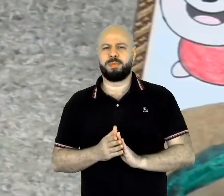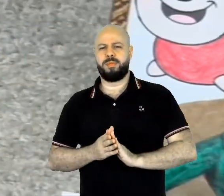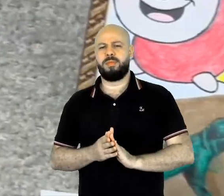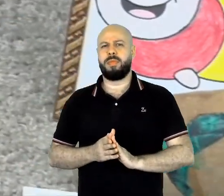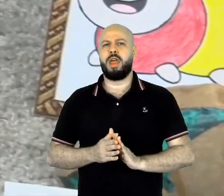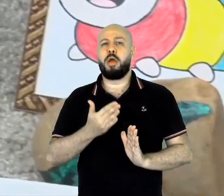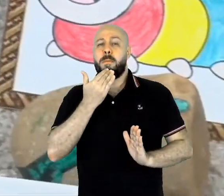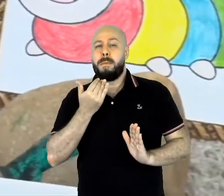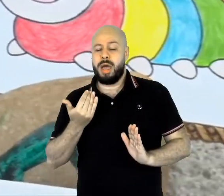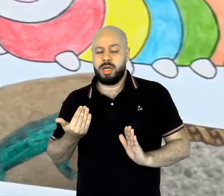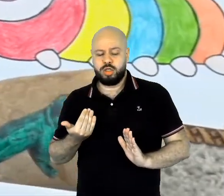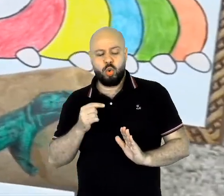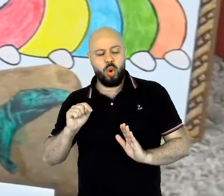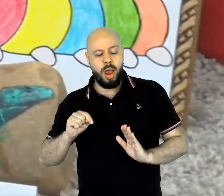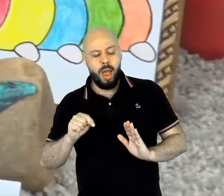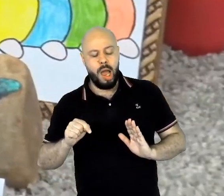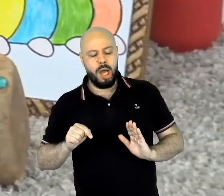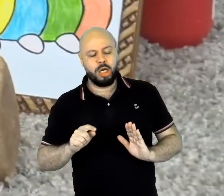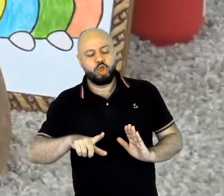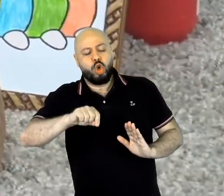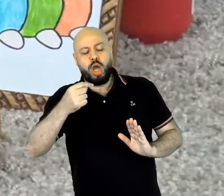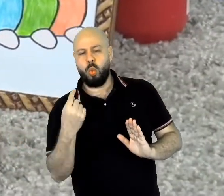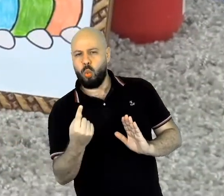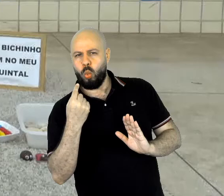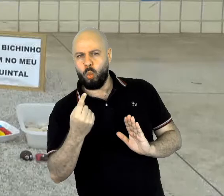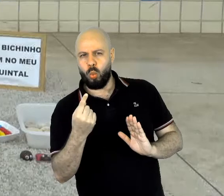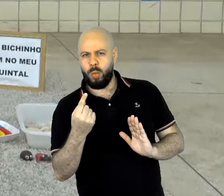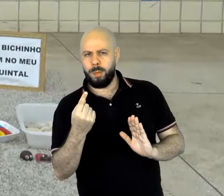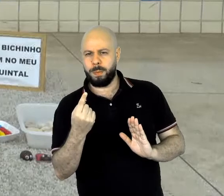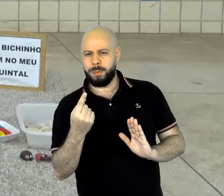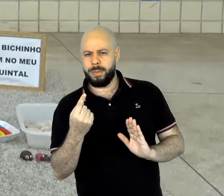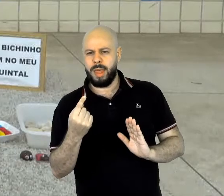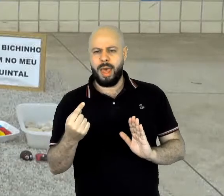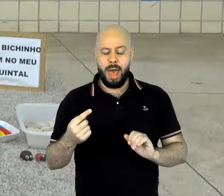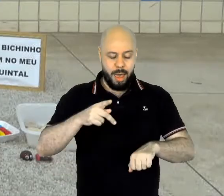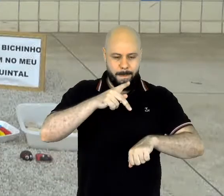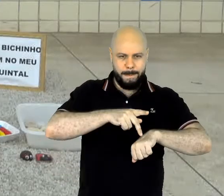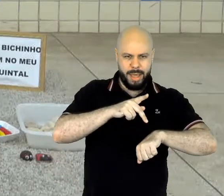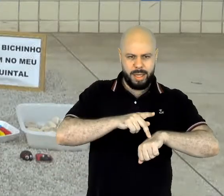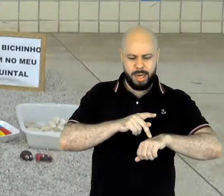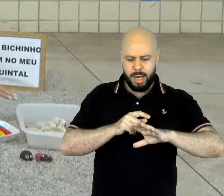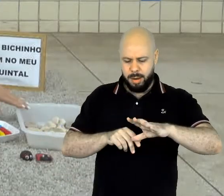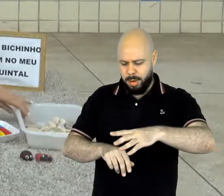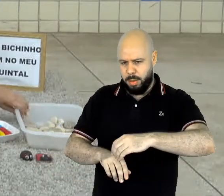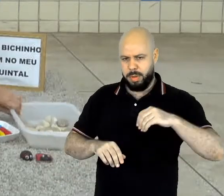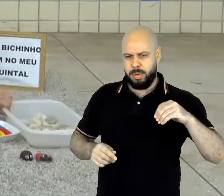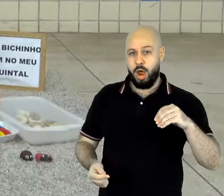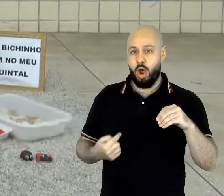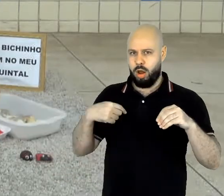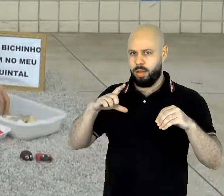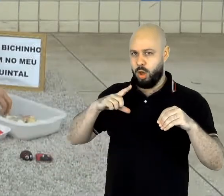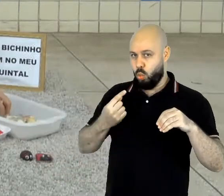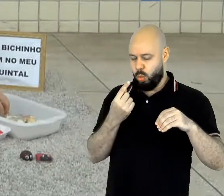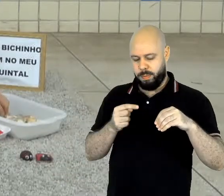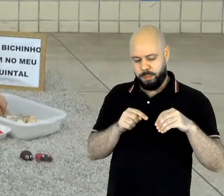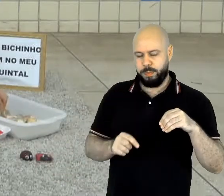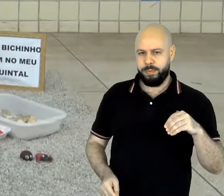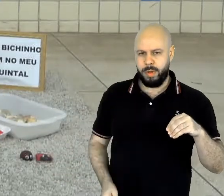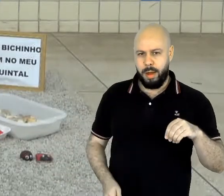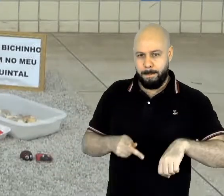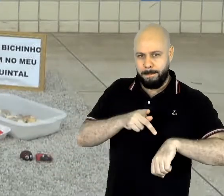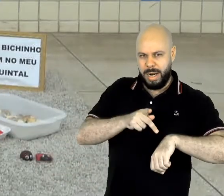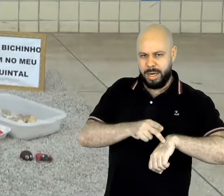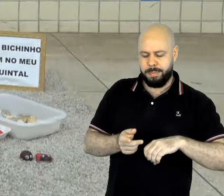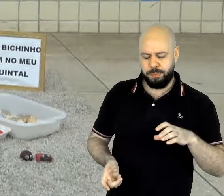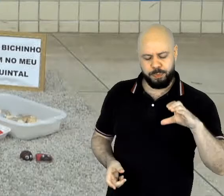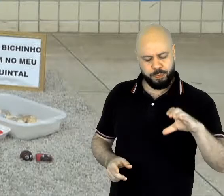para a sua criança escolher um desses animaizinhos e com a pedra que ela vai estar na mão, aqui eu já tenho, ó. Você vai pedir